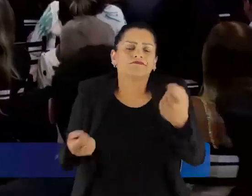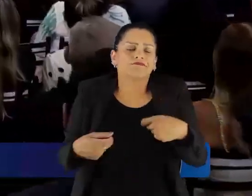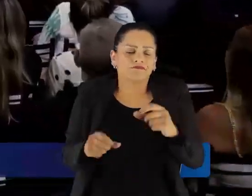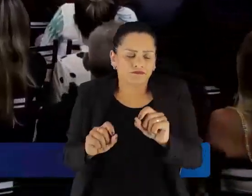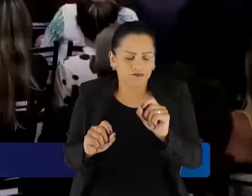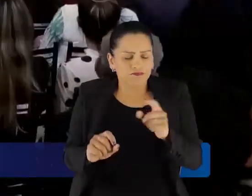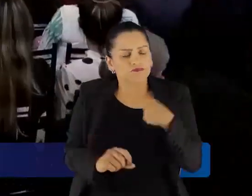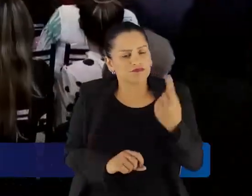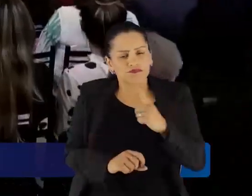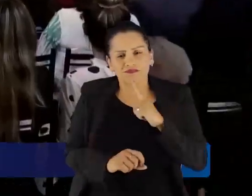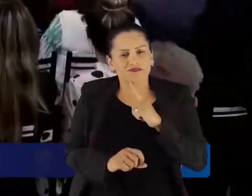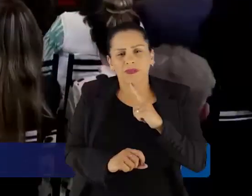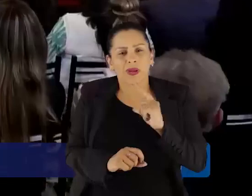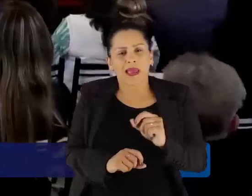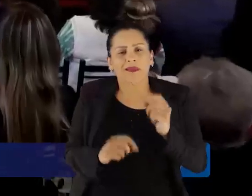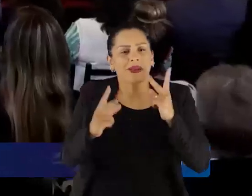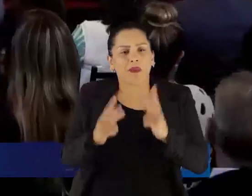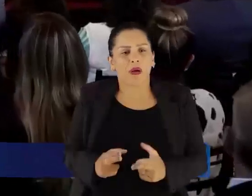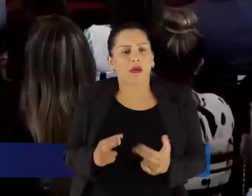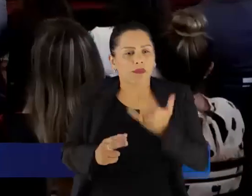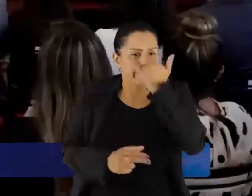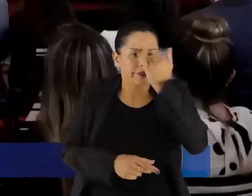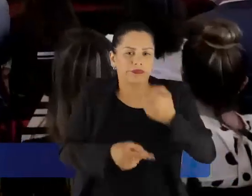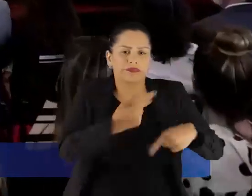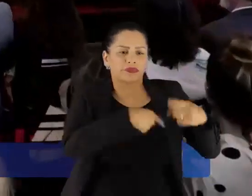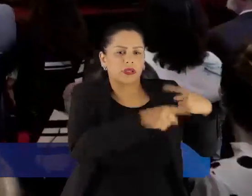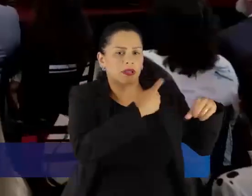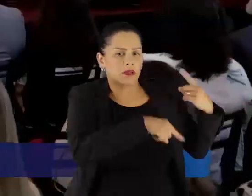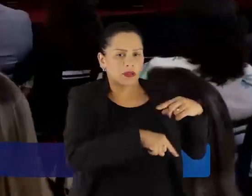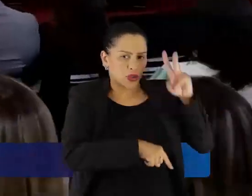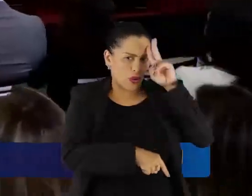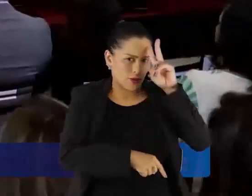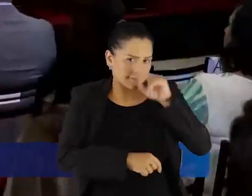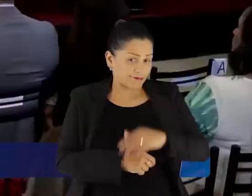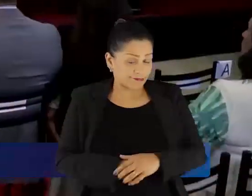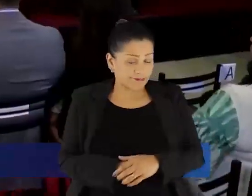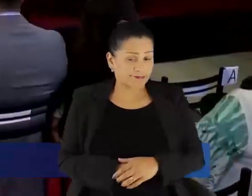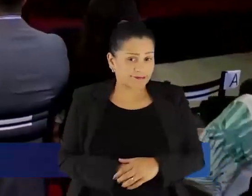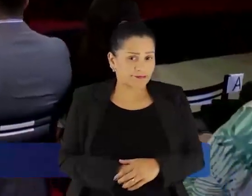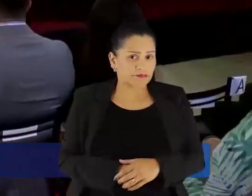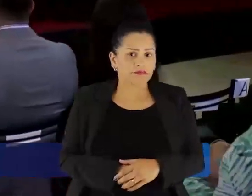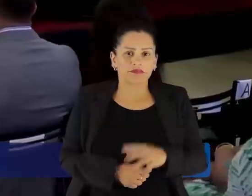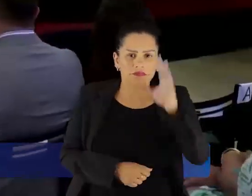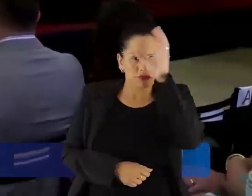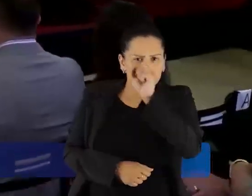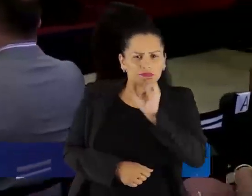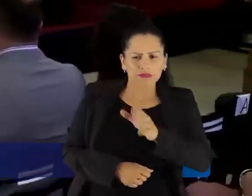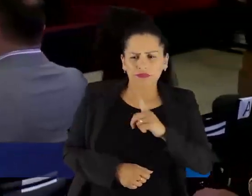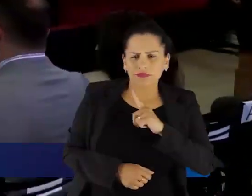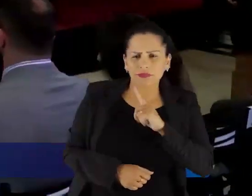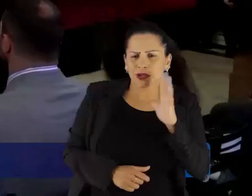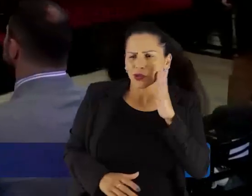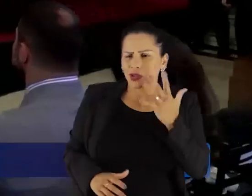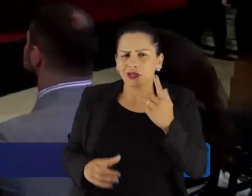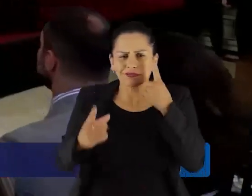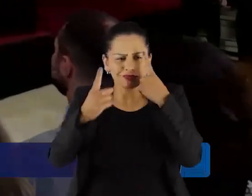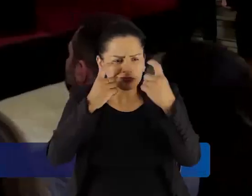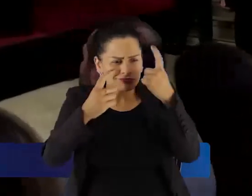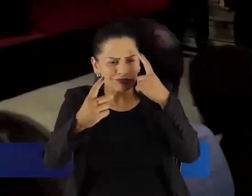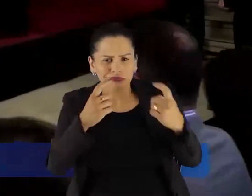flagrantes retrocesso histórico E aprendemos a buscar soluções criativas e eficazes na emergência